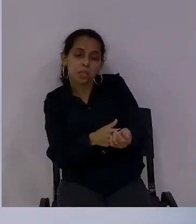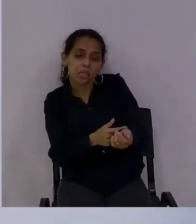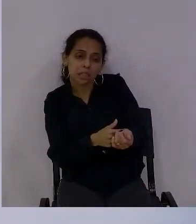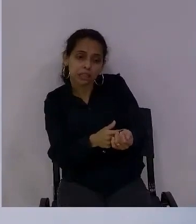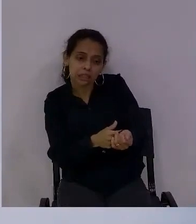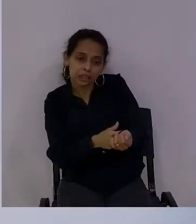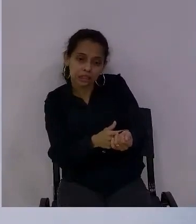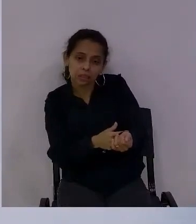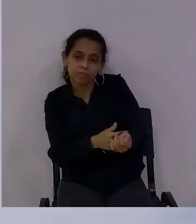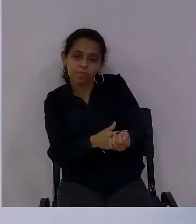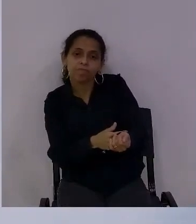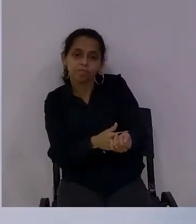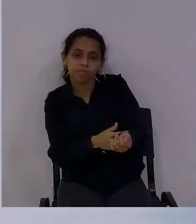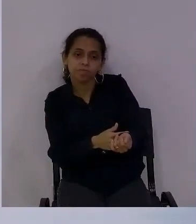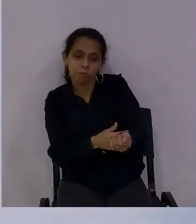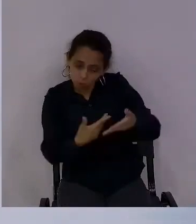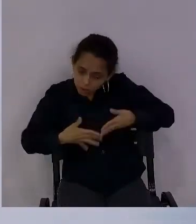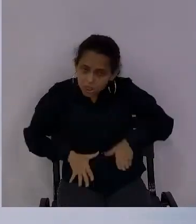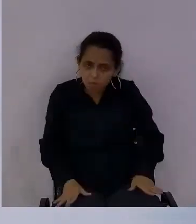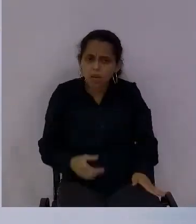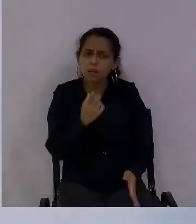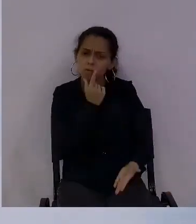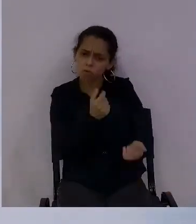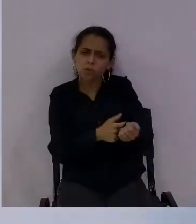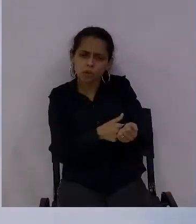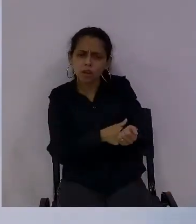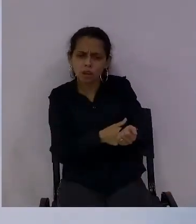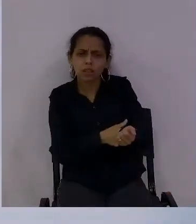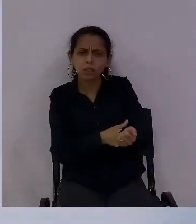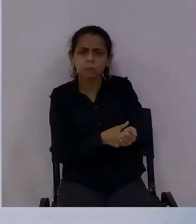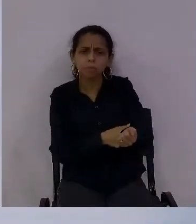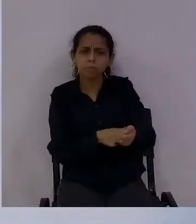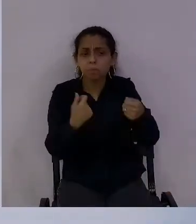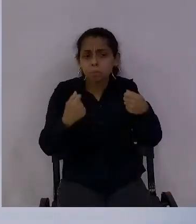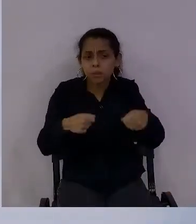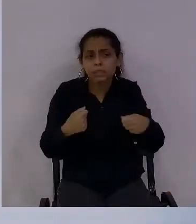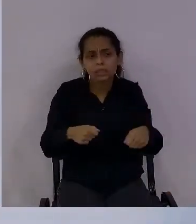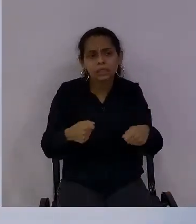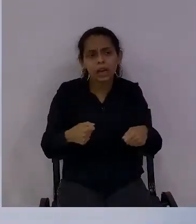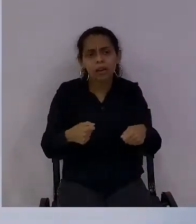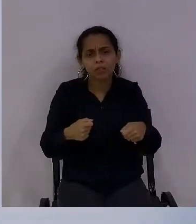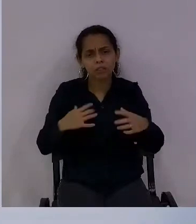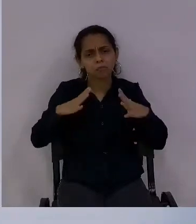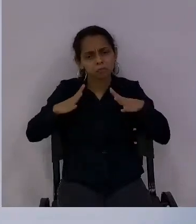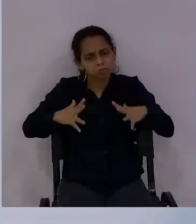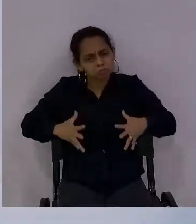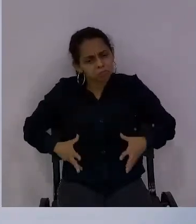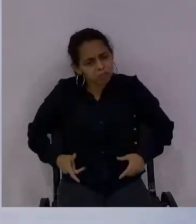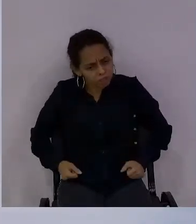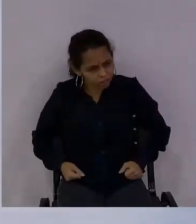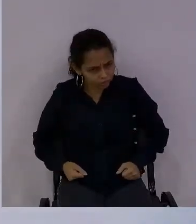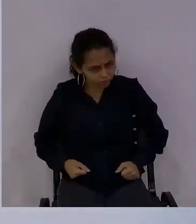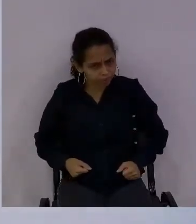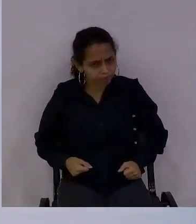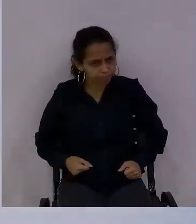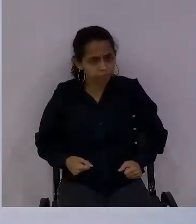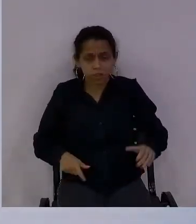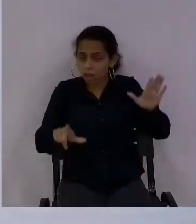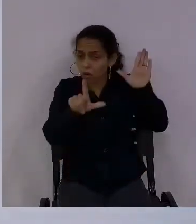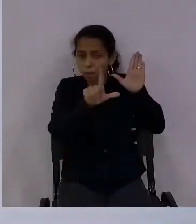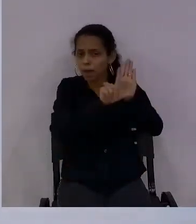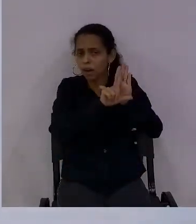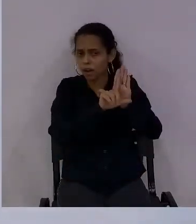processo natural do parto, a colocava nesse estado de impureza. É importante falar que esta é uma